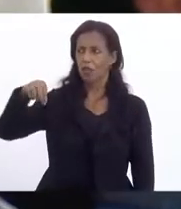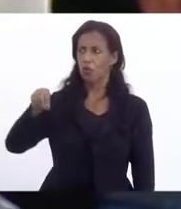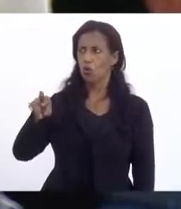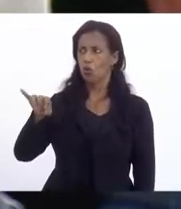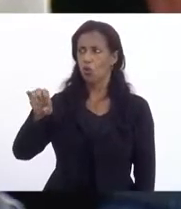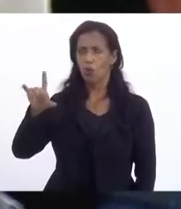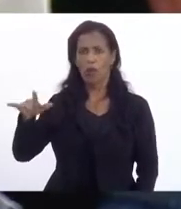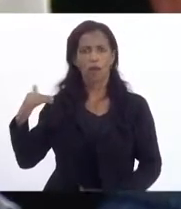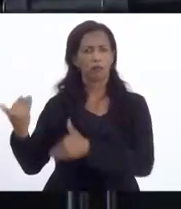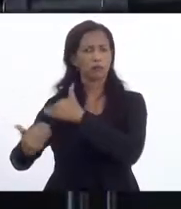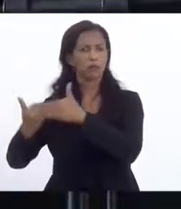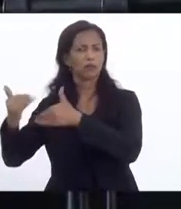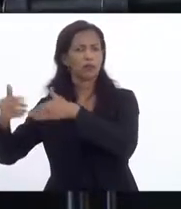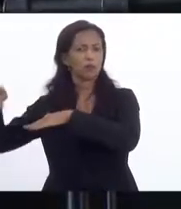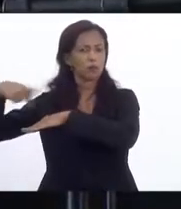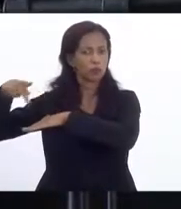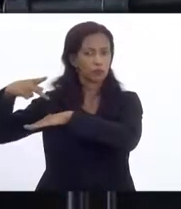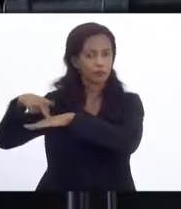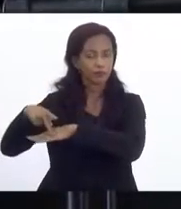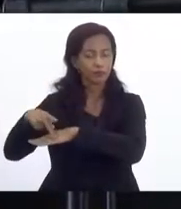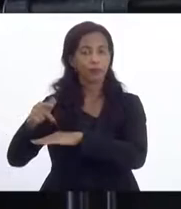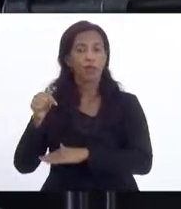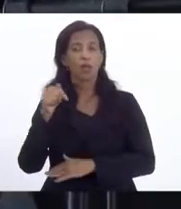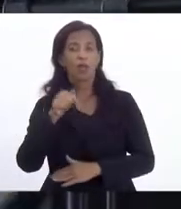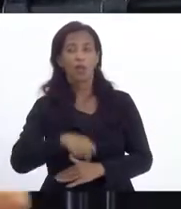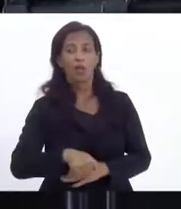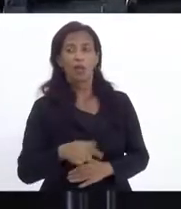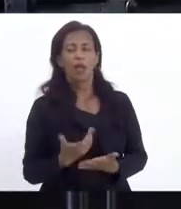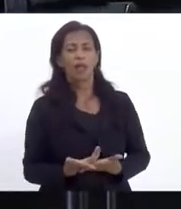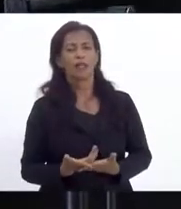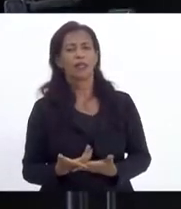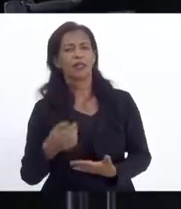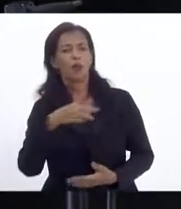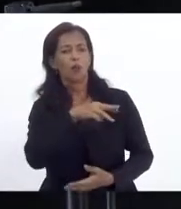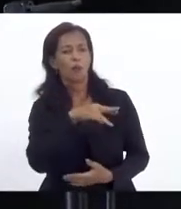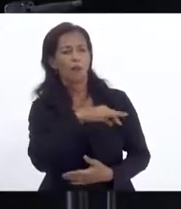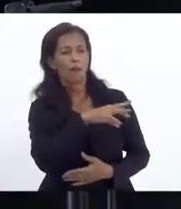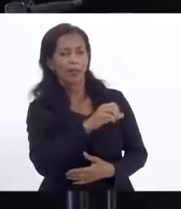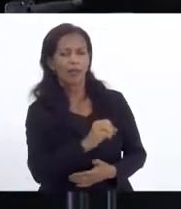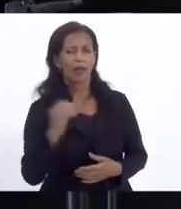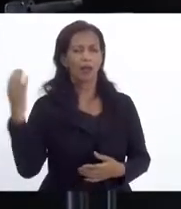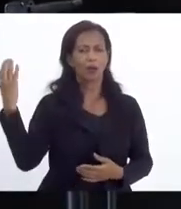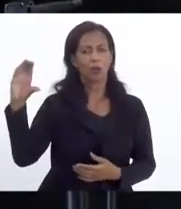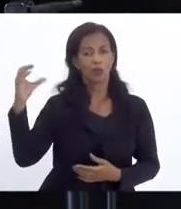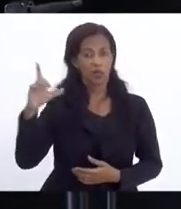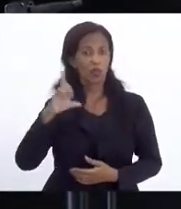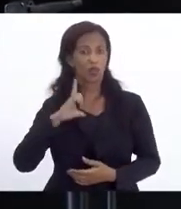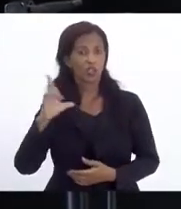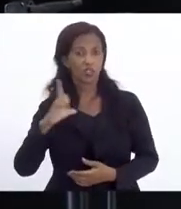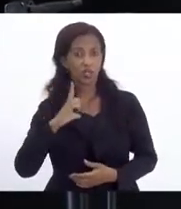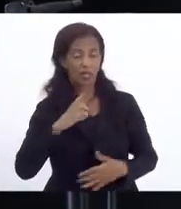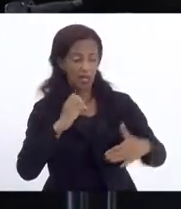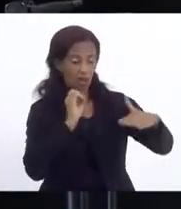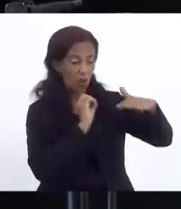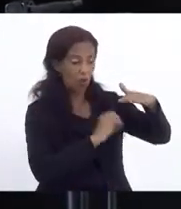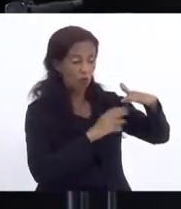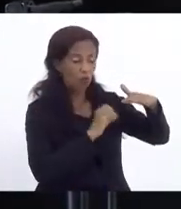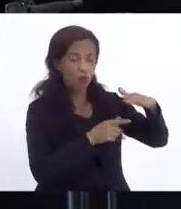fundamental para o desenvolvimento da Noruega, teve, no Estado do Rio de Janeiro, municípios como Maricá, como Niterói também já tem, é um fundo